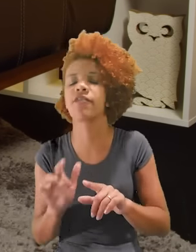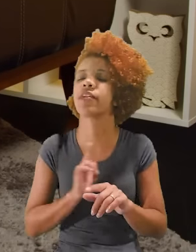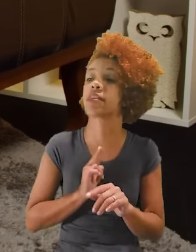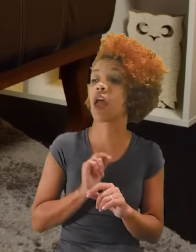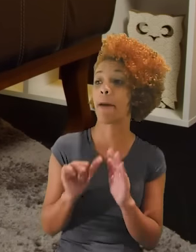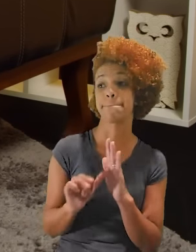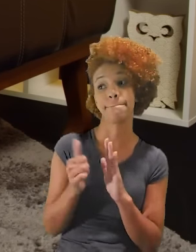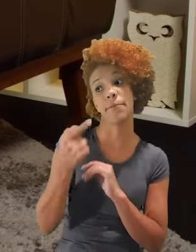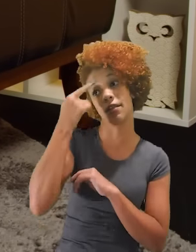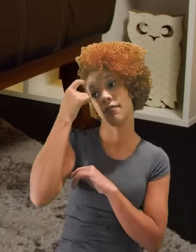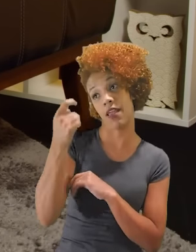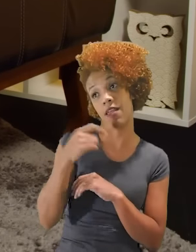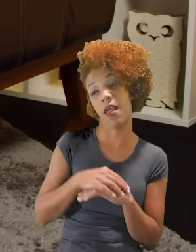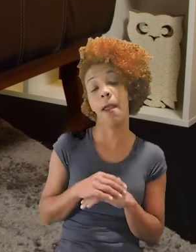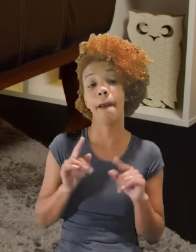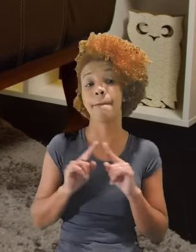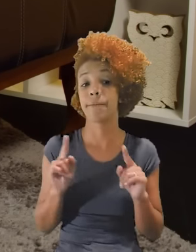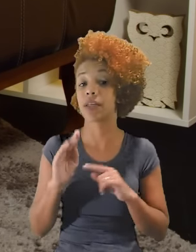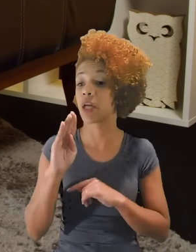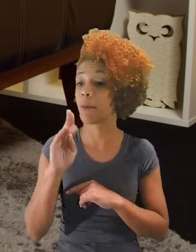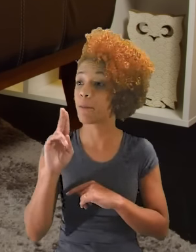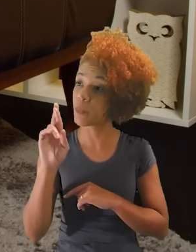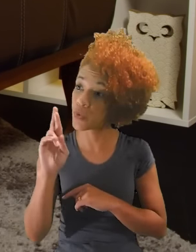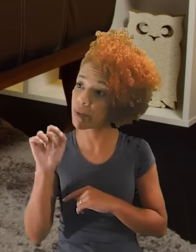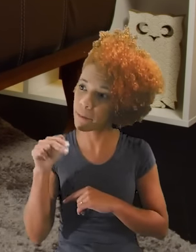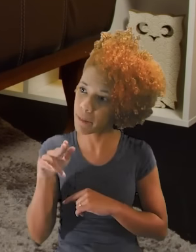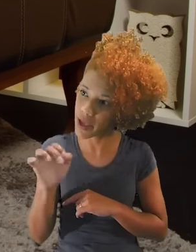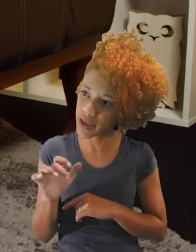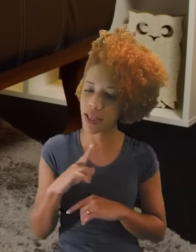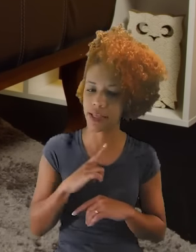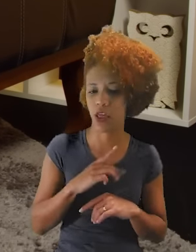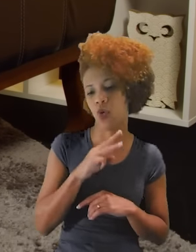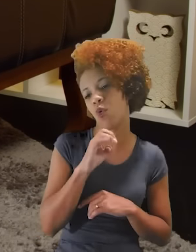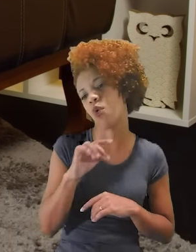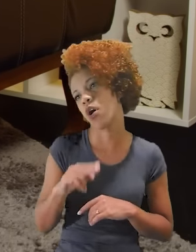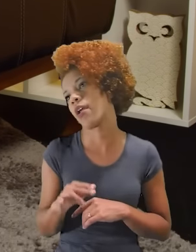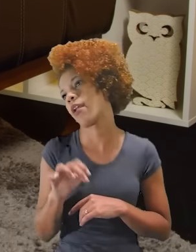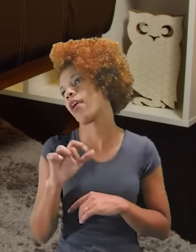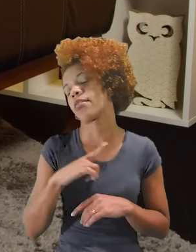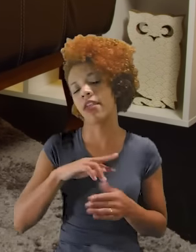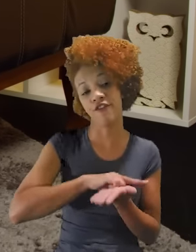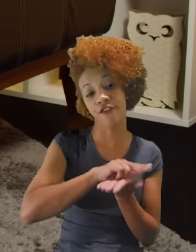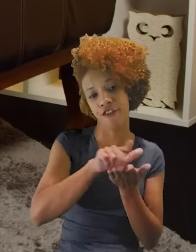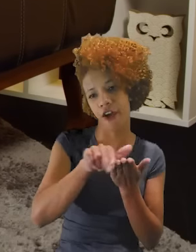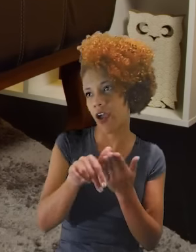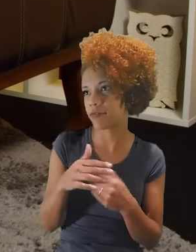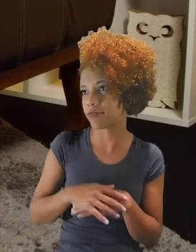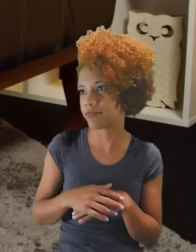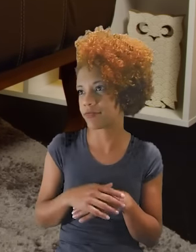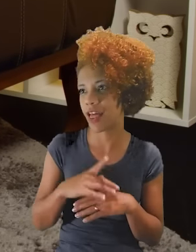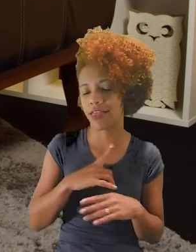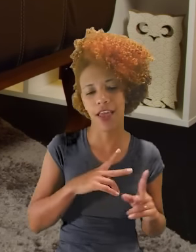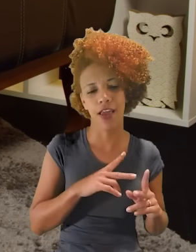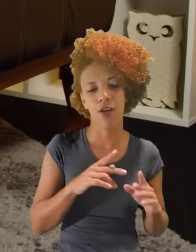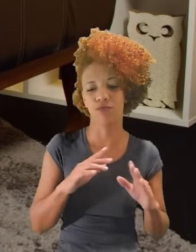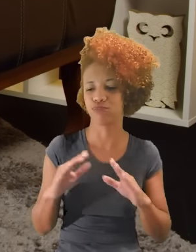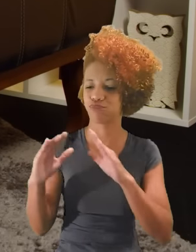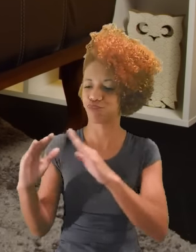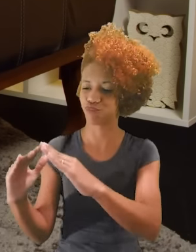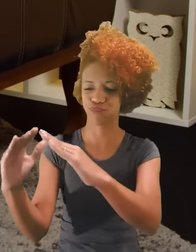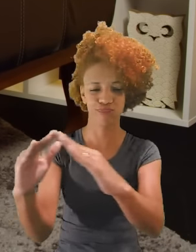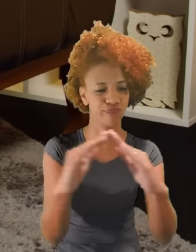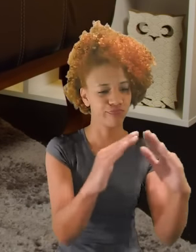vai conhecer. A primeira ideia foi essa. Só que em Burbank, cara, é onde está o Warner, né? Tem vários outros estúdios ali. Pô, os caras vetaram. Tipo um